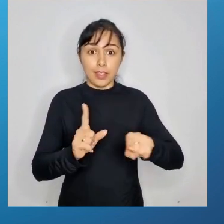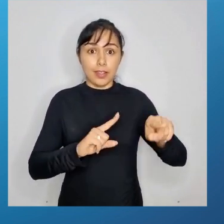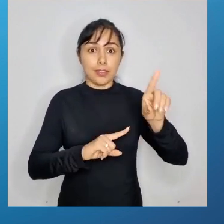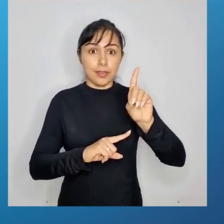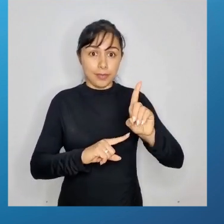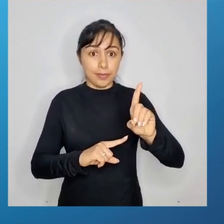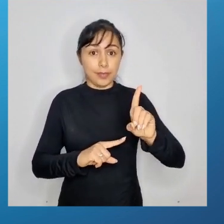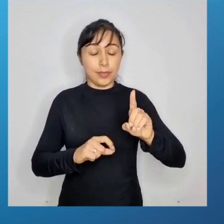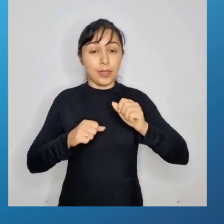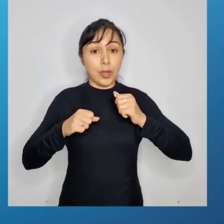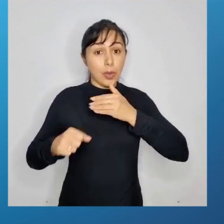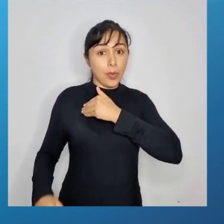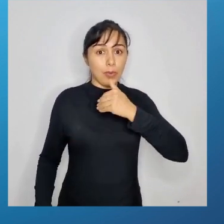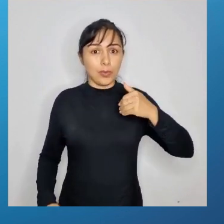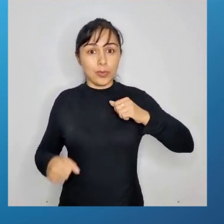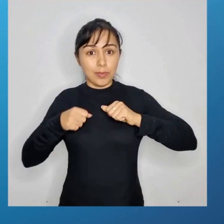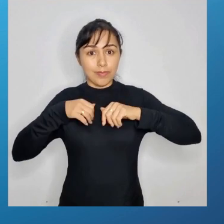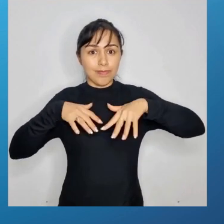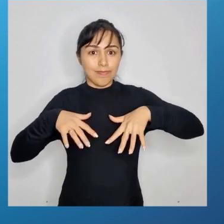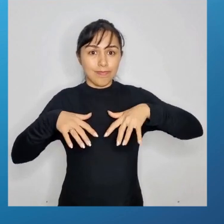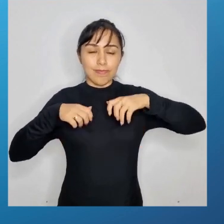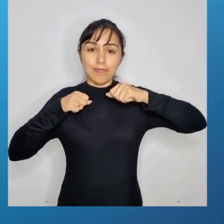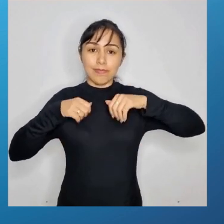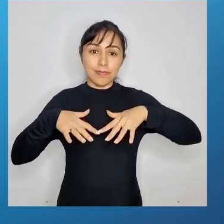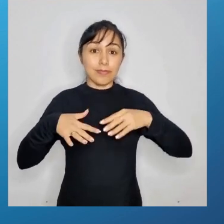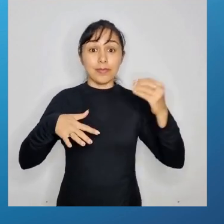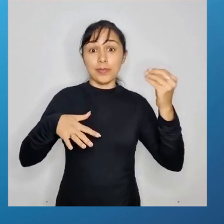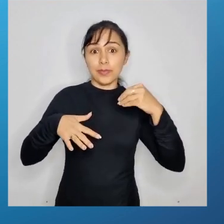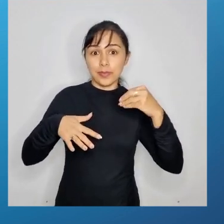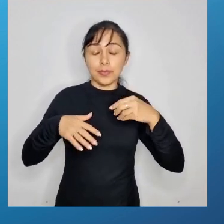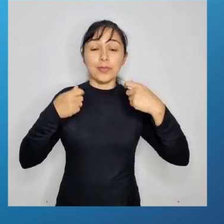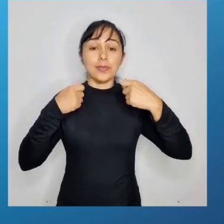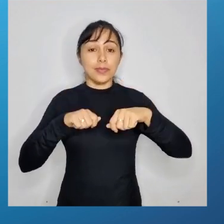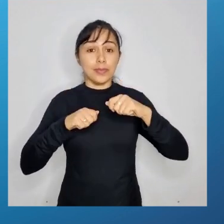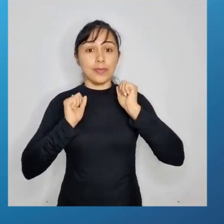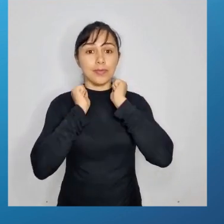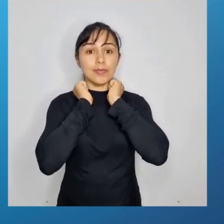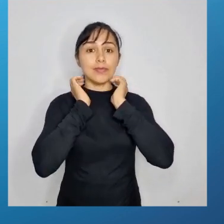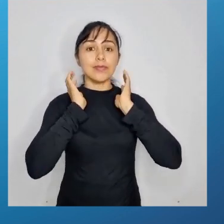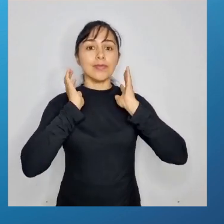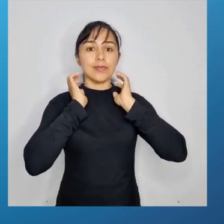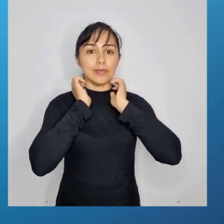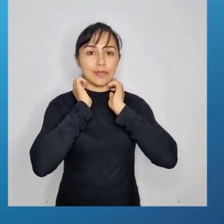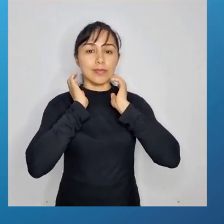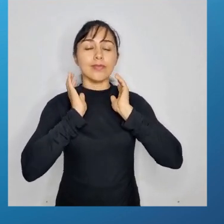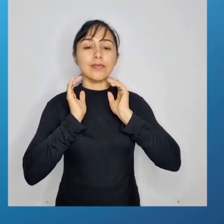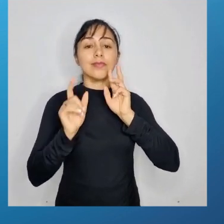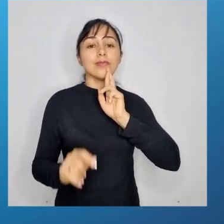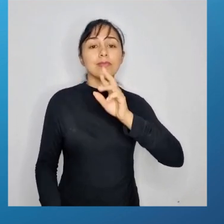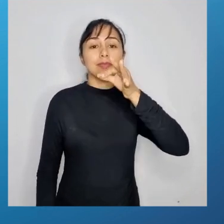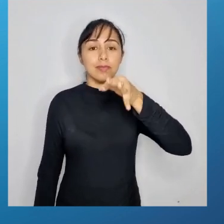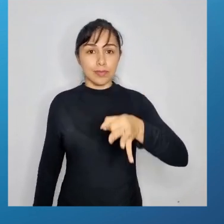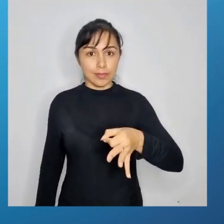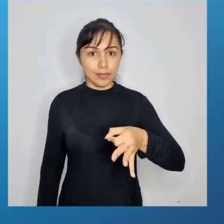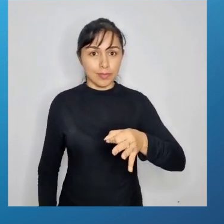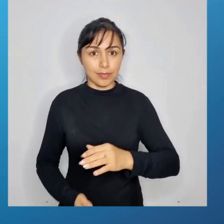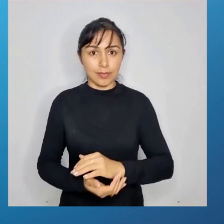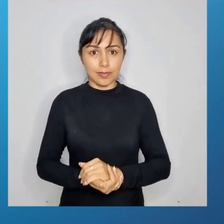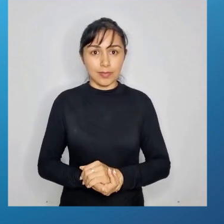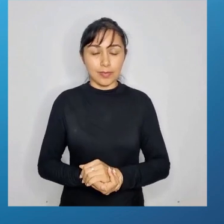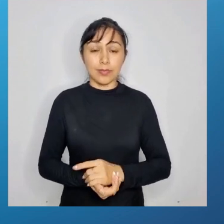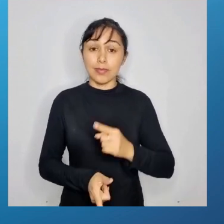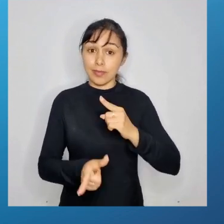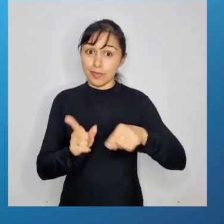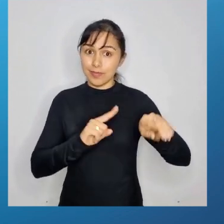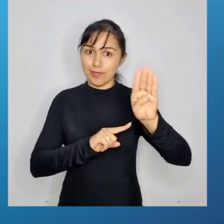ainda necessitarem em alguns momentos da realização da respiração branquial. Qual é a nossa resposta correta? Letra